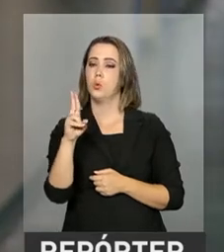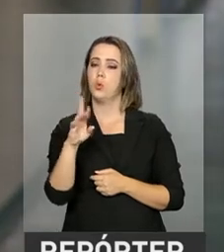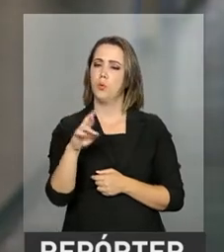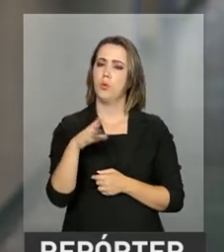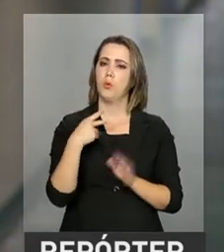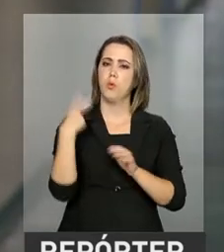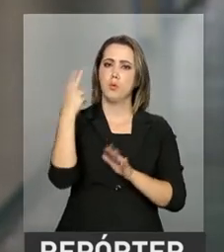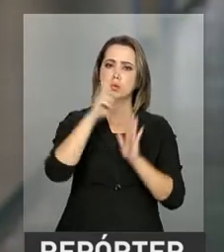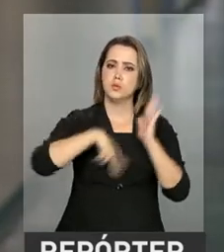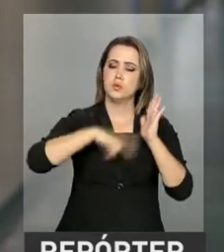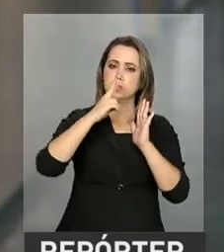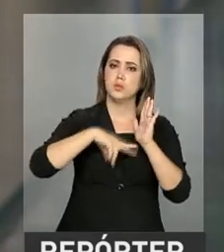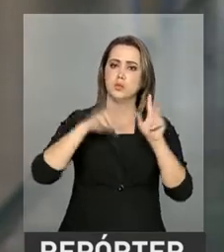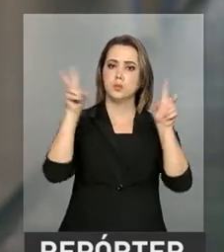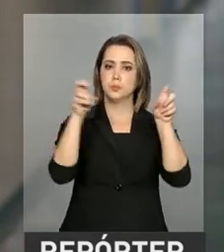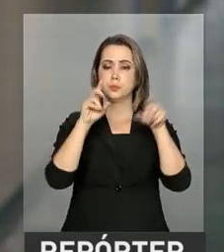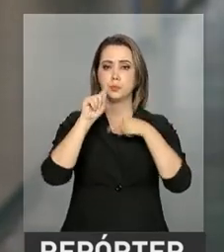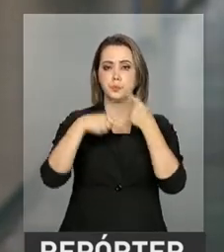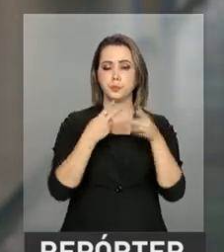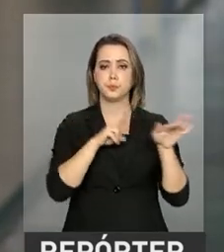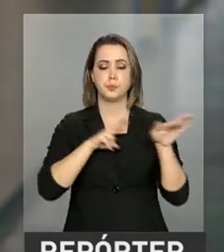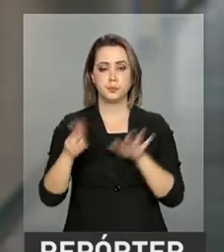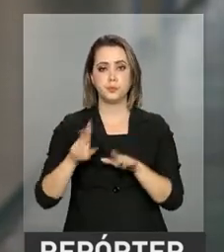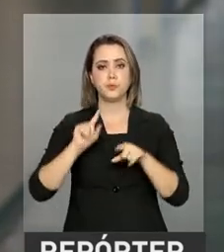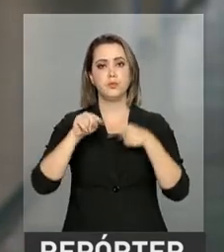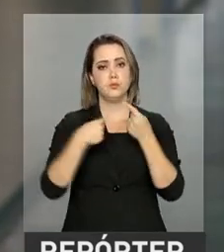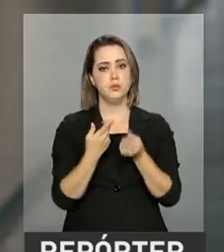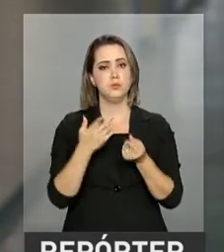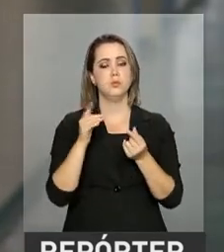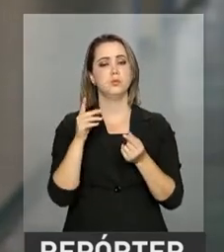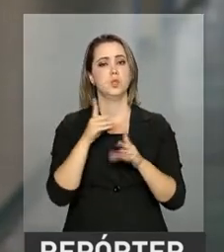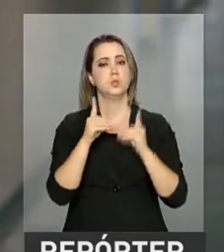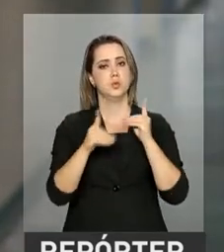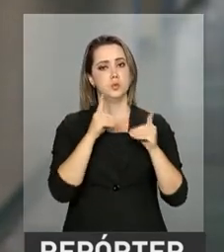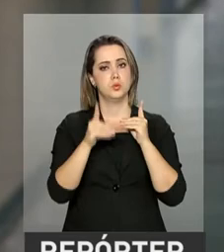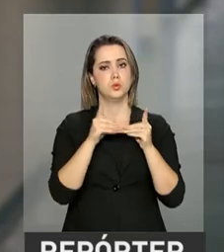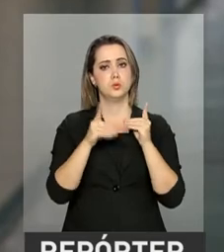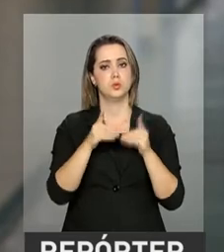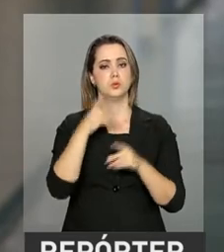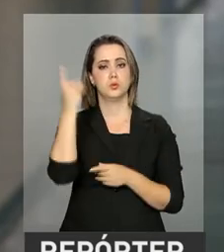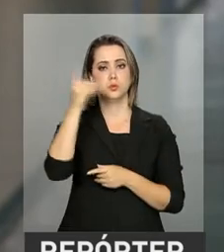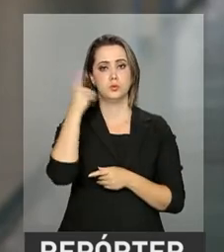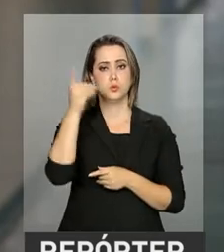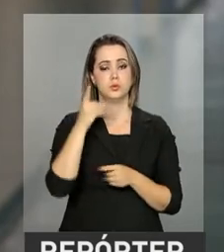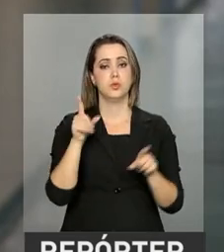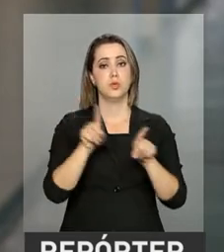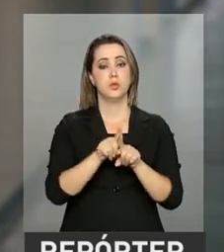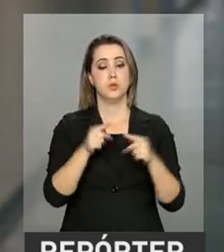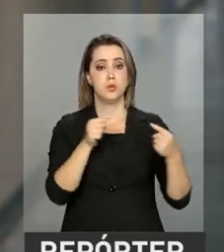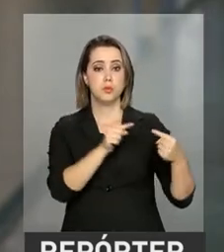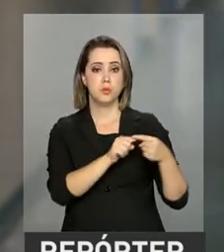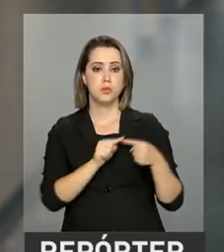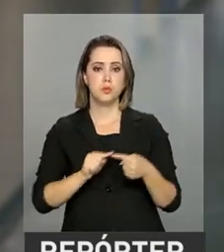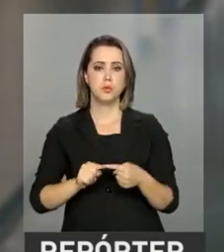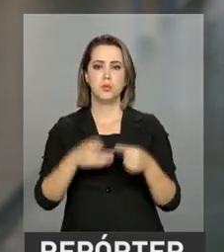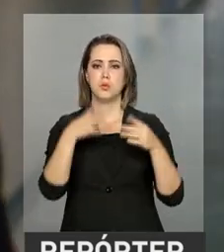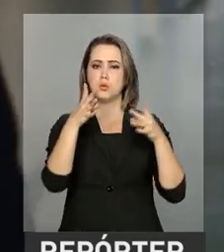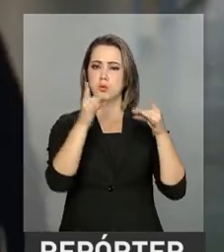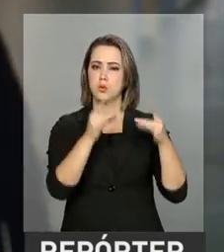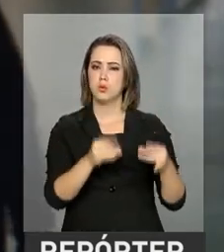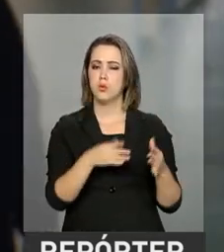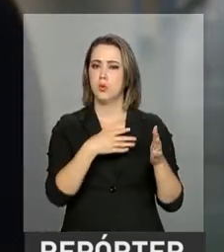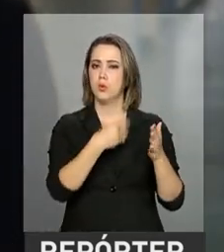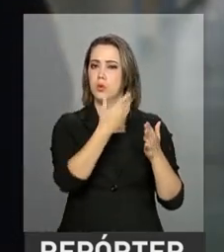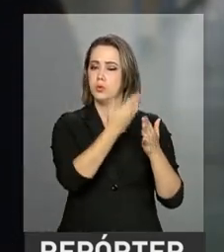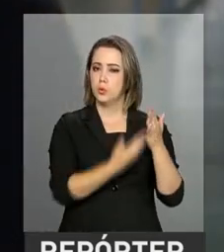na próxima semana. O texto será então discutido pelos parlamentares no colegiado e, de acordo com o cronograma, deve